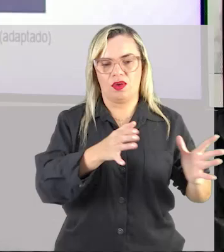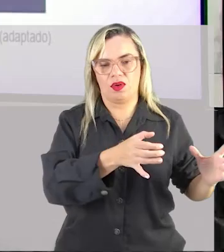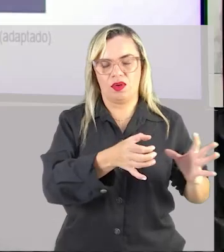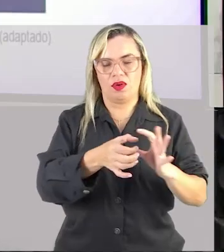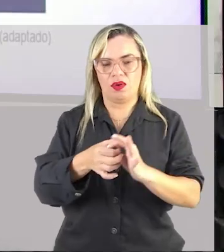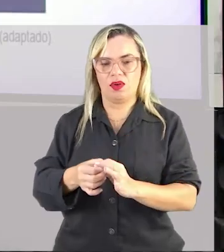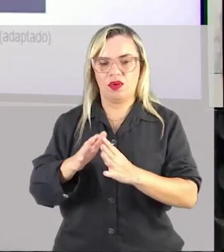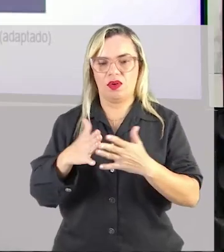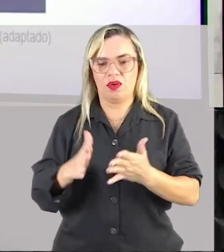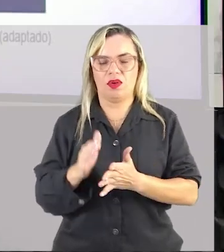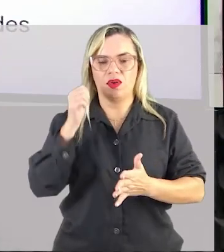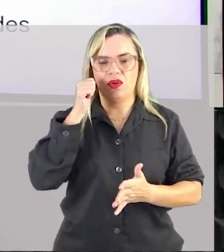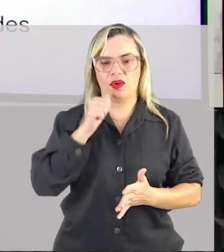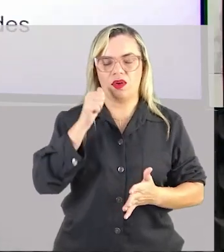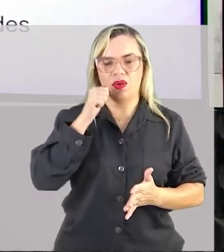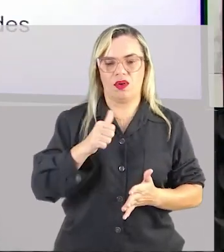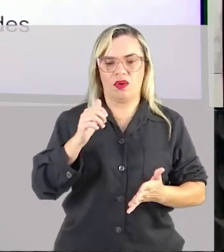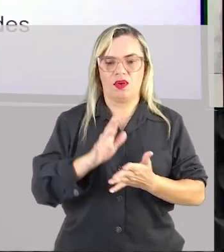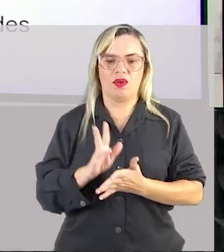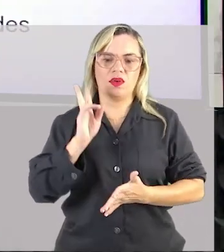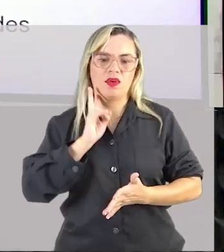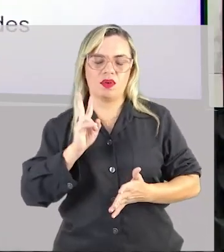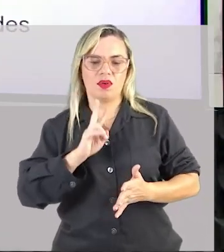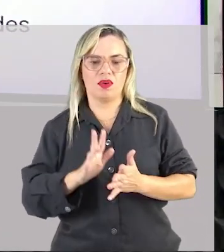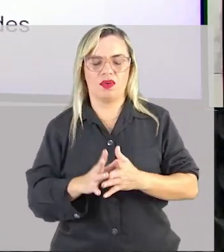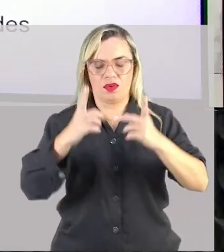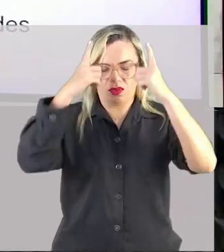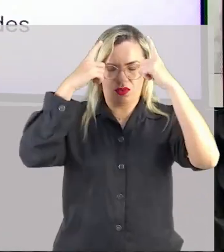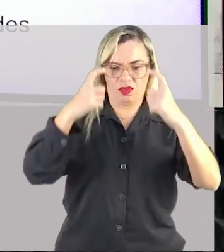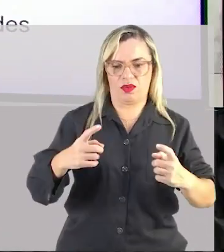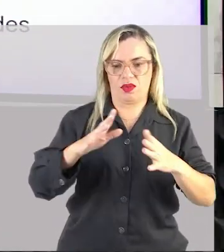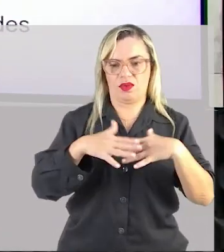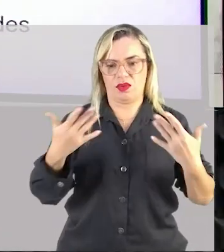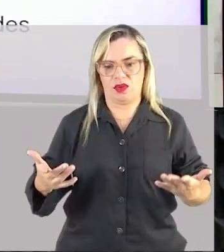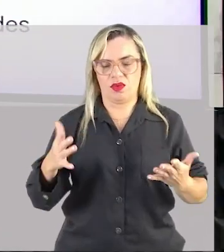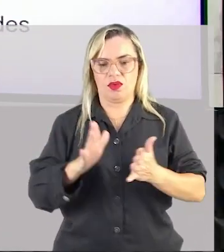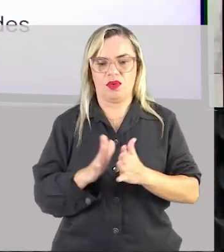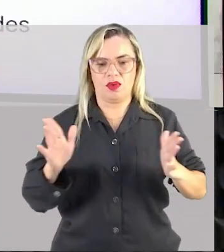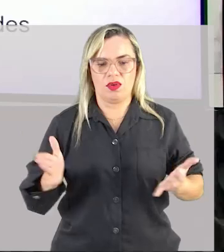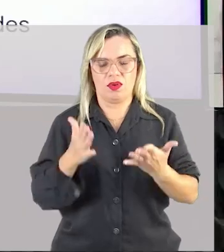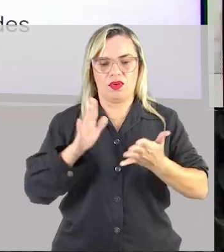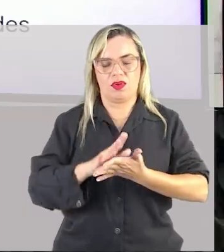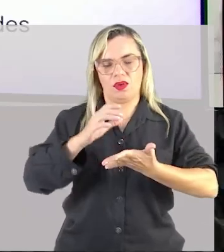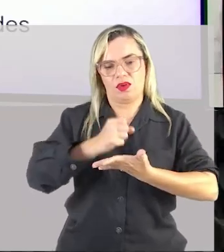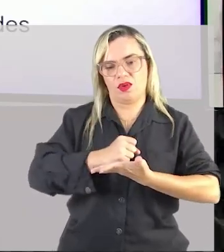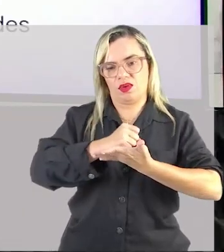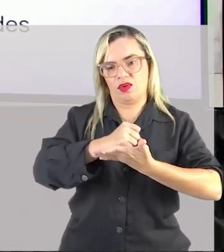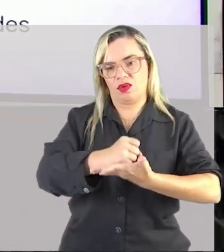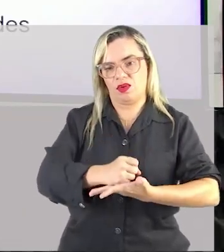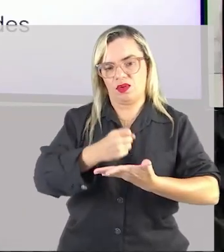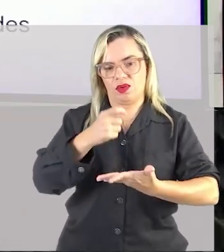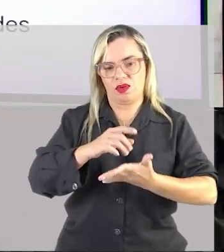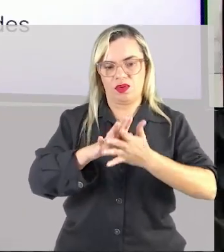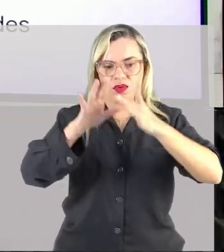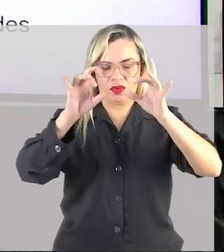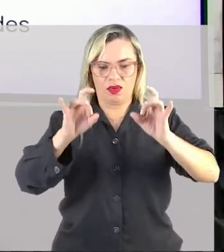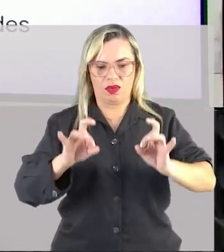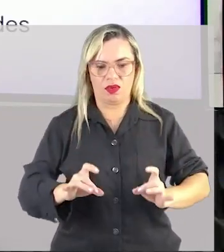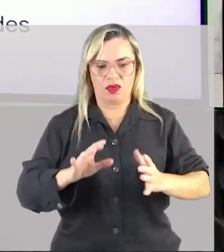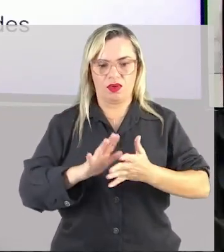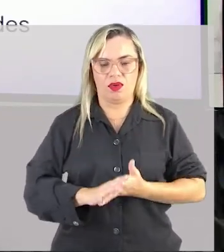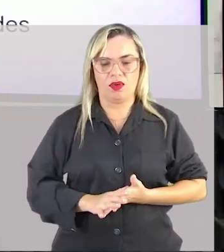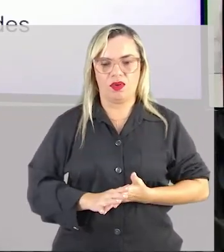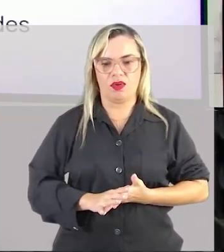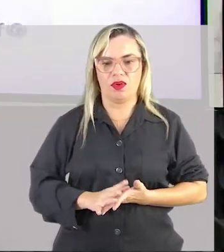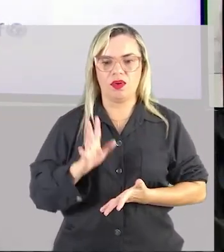situação da mulher não ser vitimada. Então, motivar as vítimas a buscarem ajudas ou ajuda